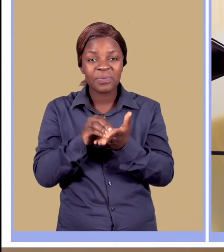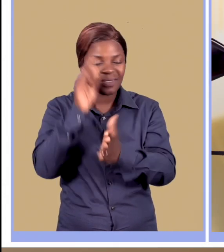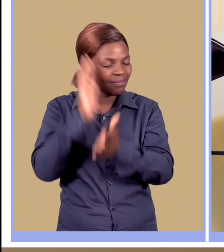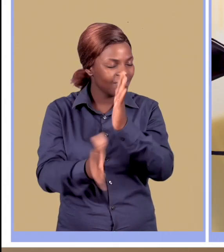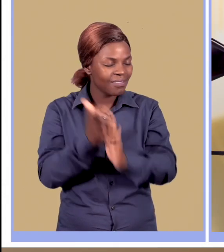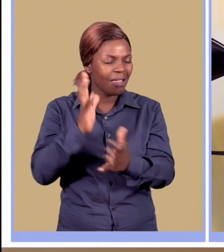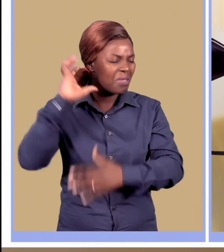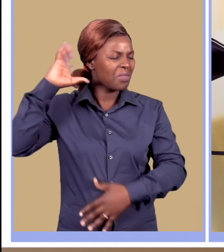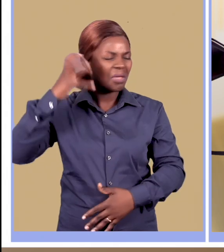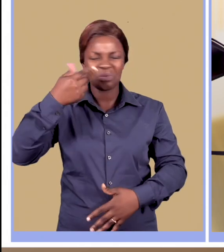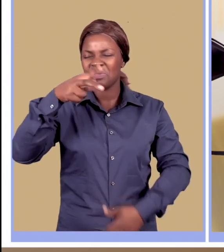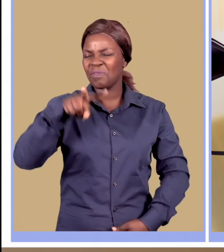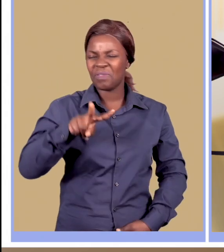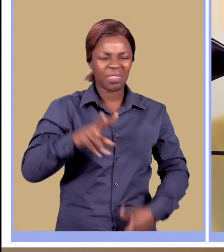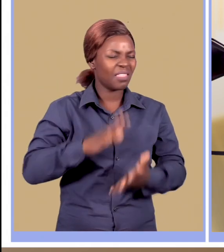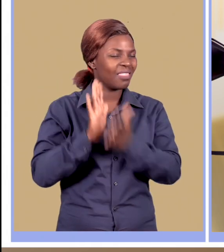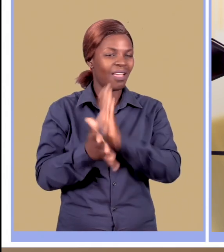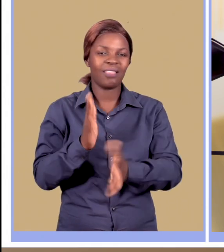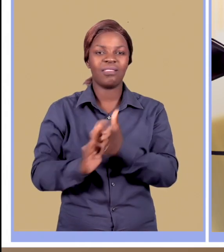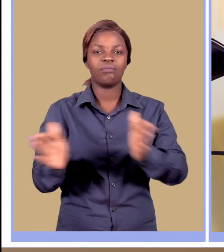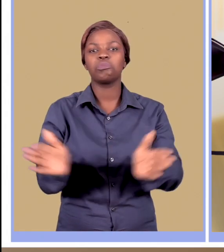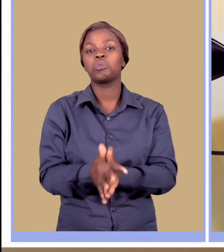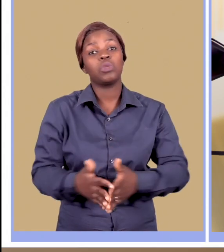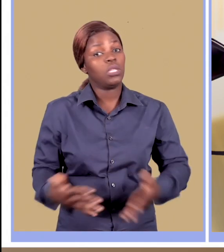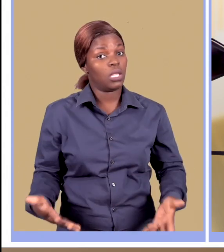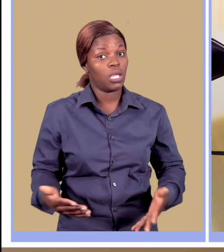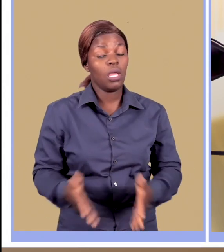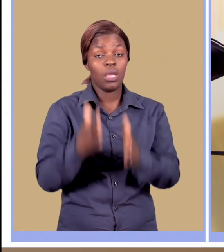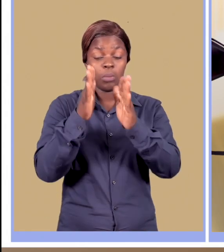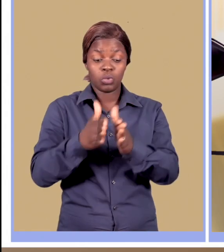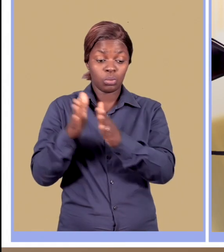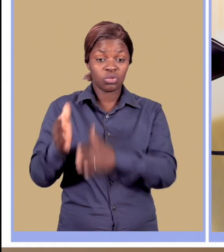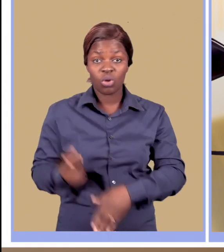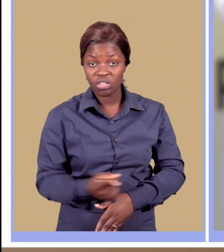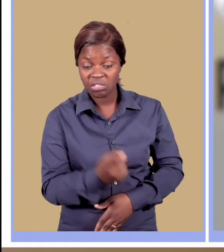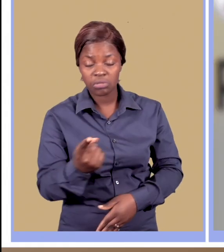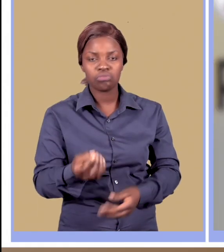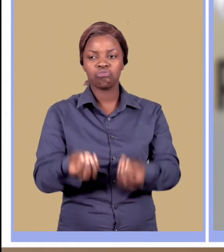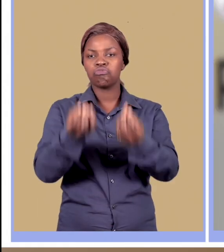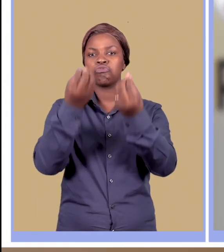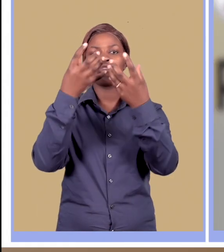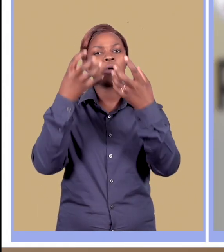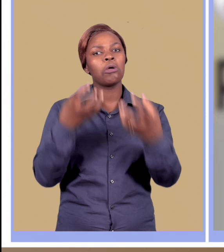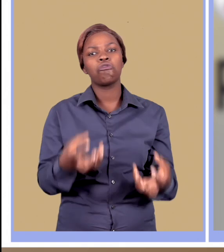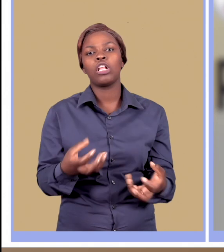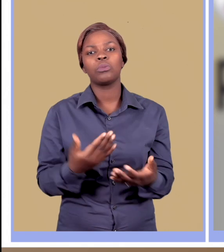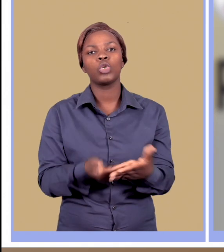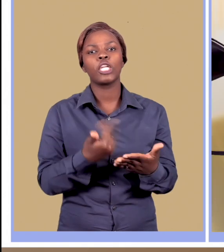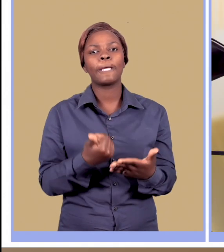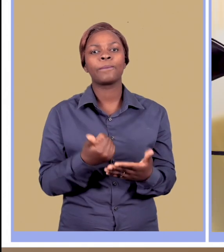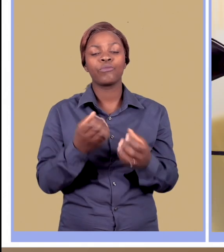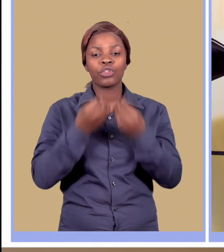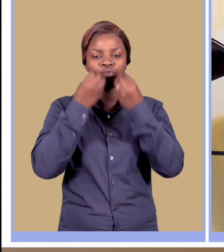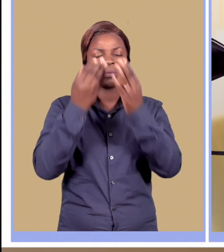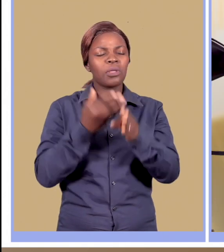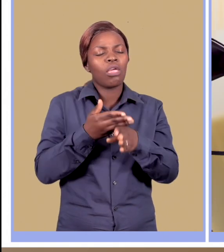não têm acesso a uma televisão, não têm energia. Então, muitas dessas pessoas não receberam a informação porque